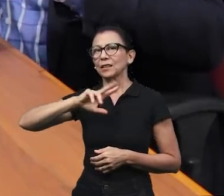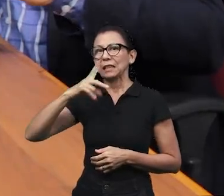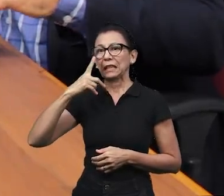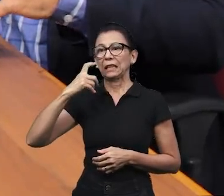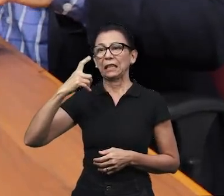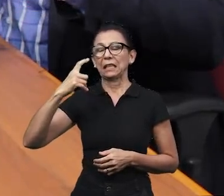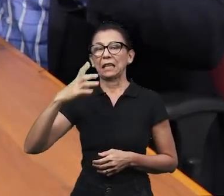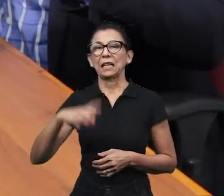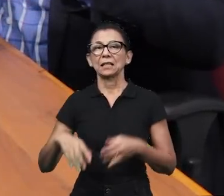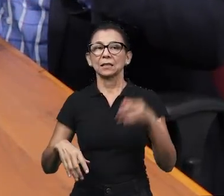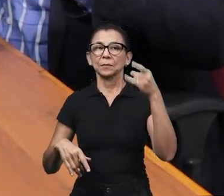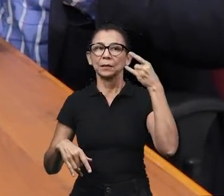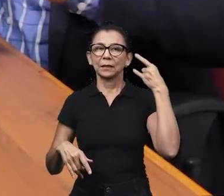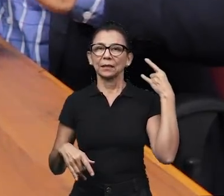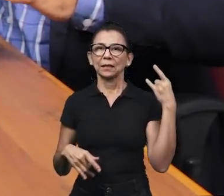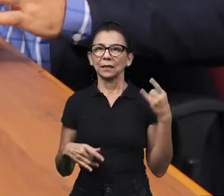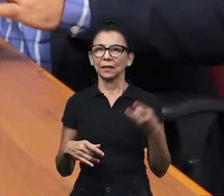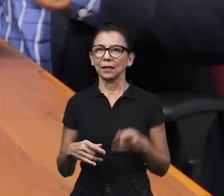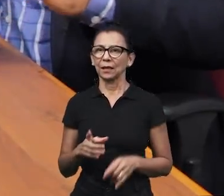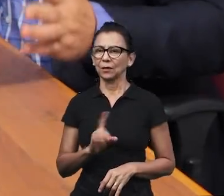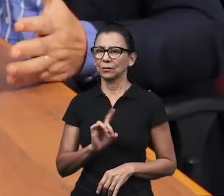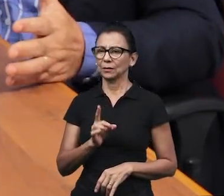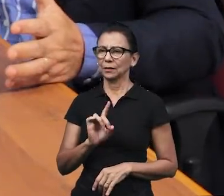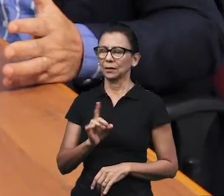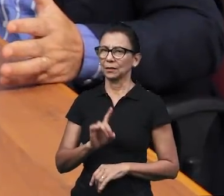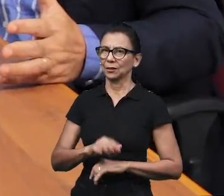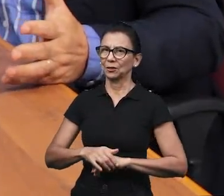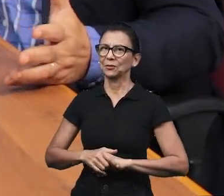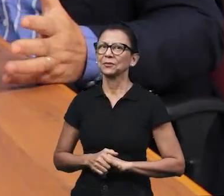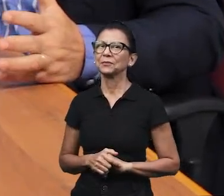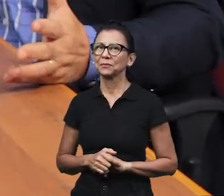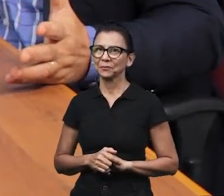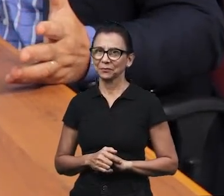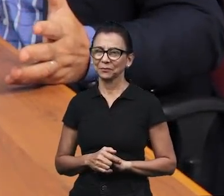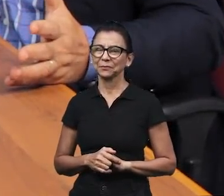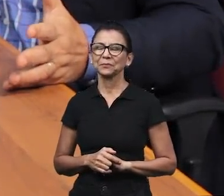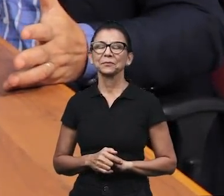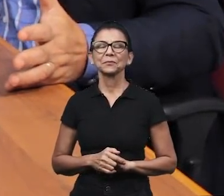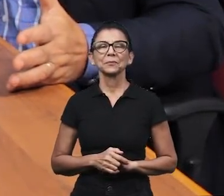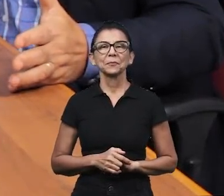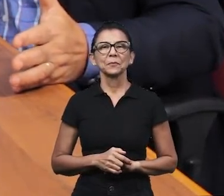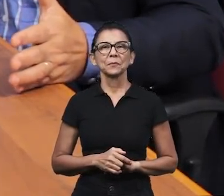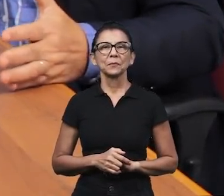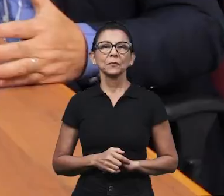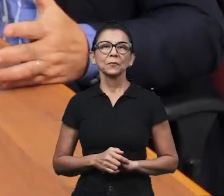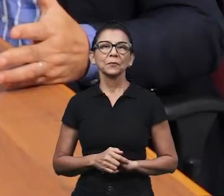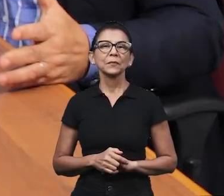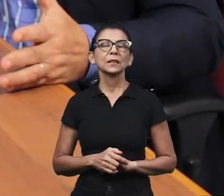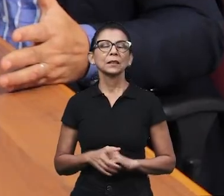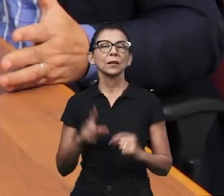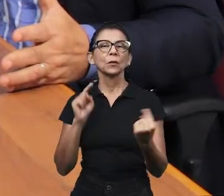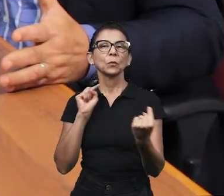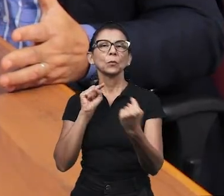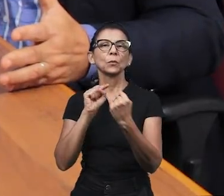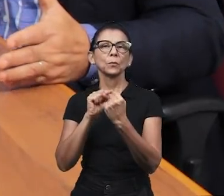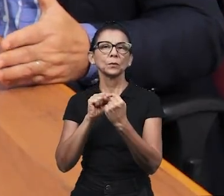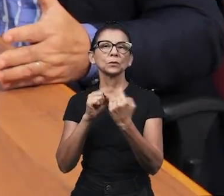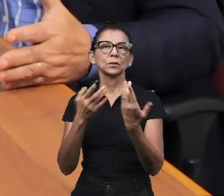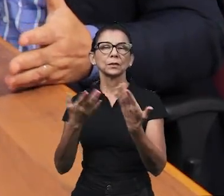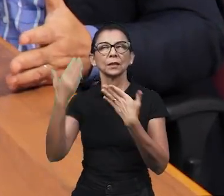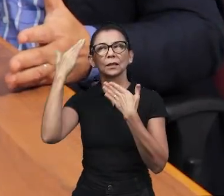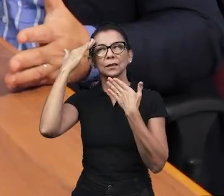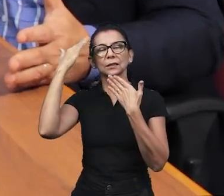né? Mas a esmagadora maioria, né? Quase 100%, disseram que o objetivo